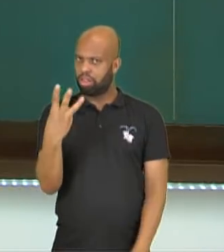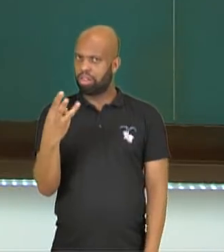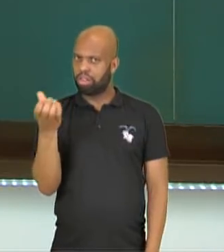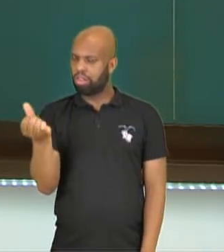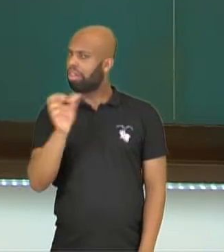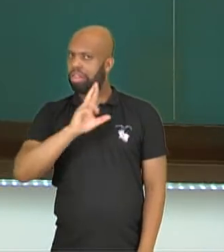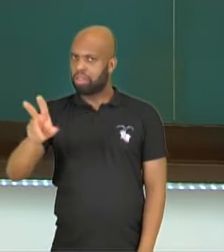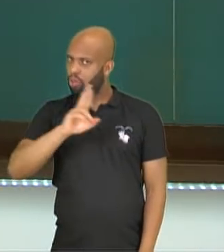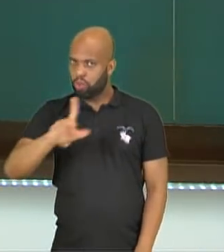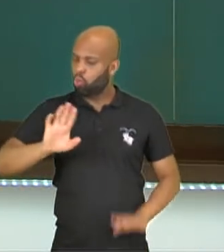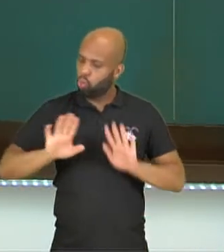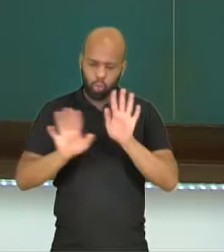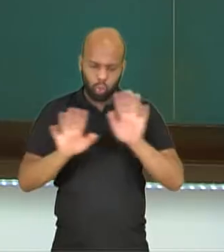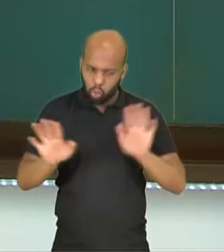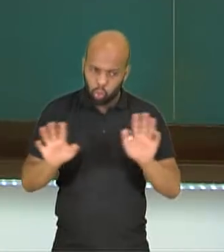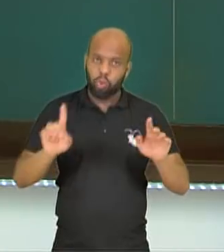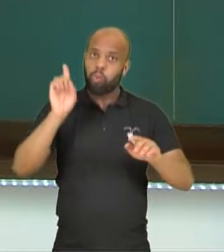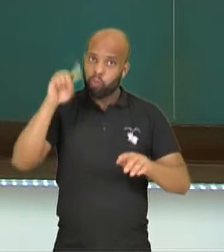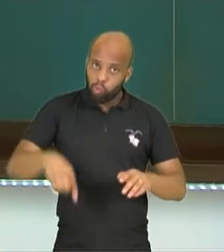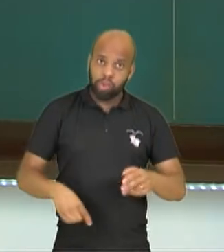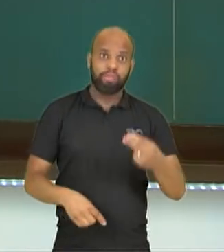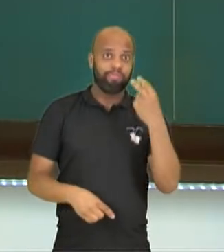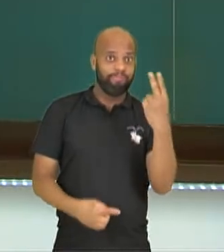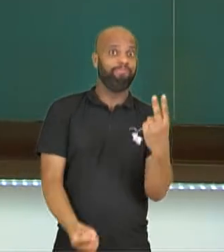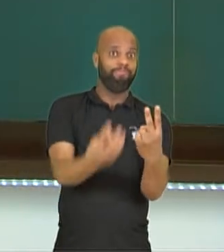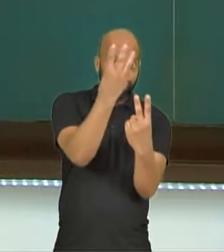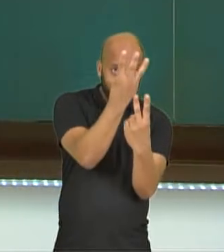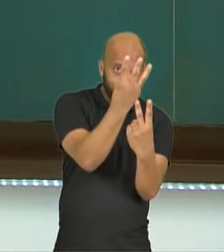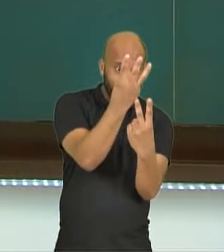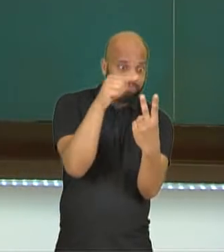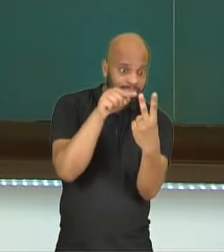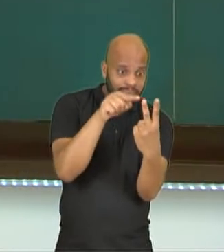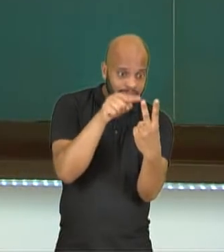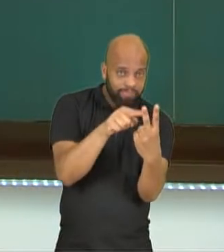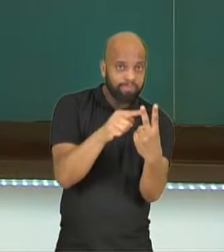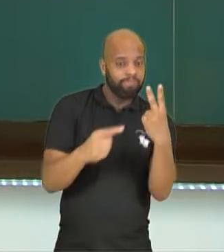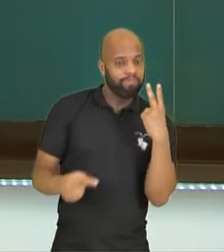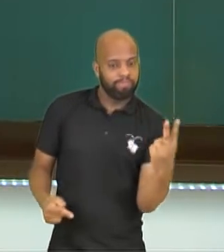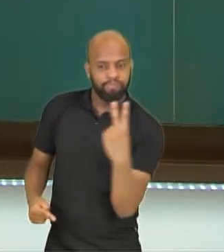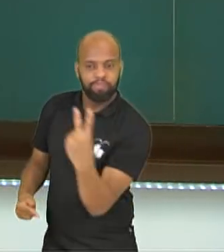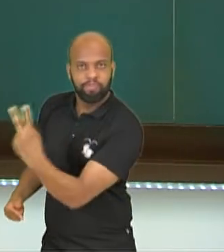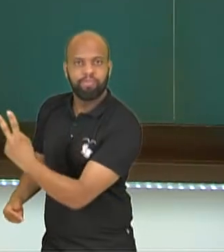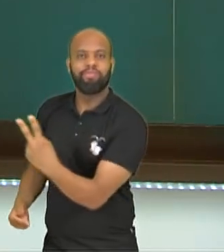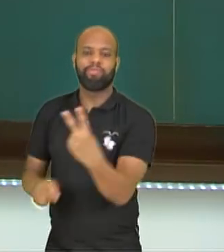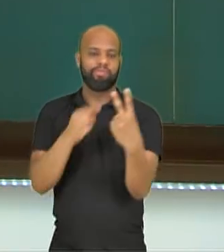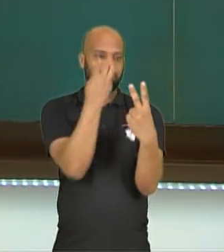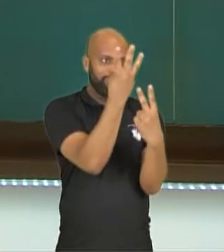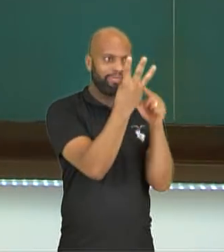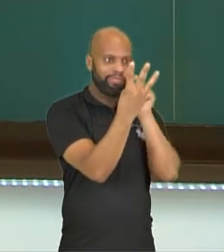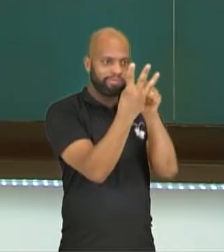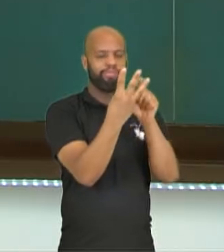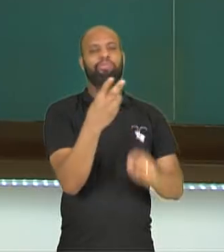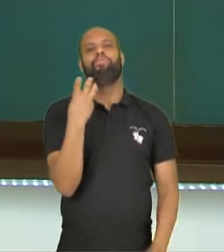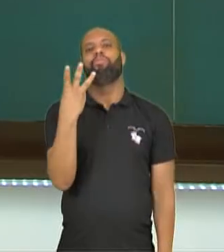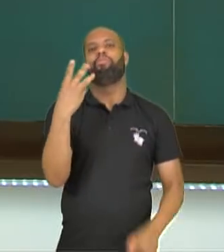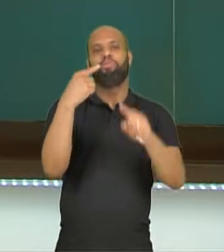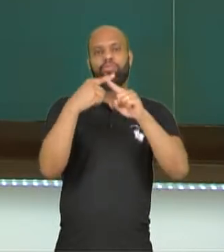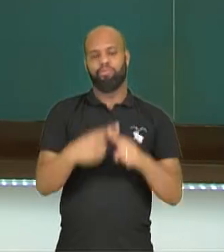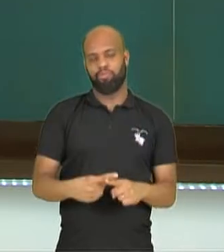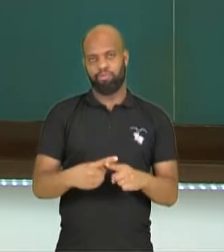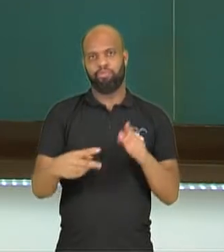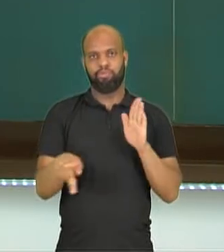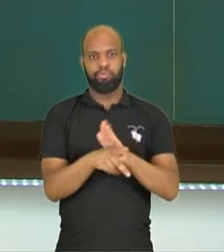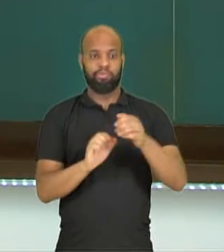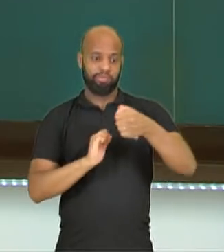está escrito 2 vezes 3, é porque calcula de outra forma, que é repetindo a base, o número de vezes que o